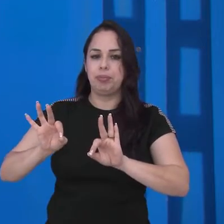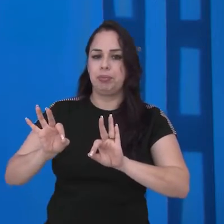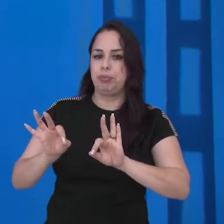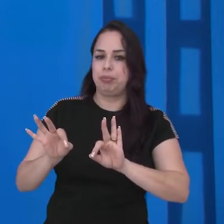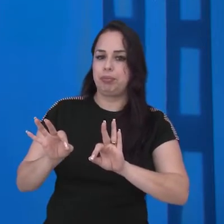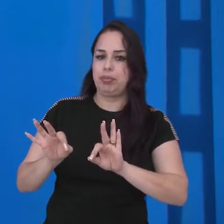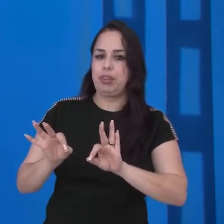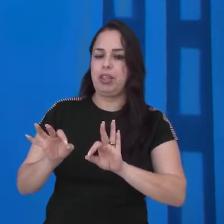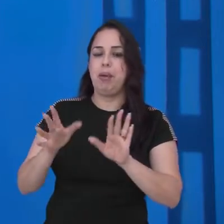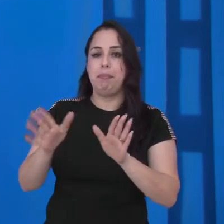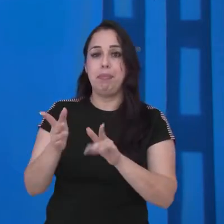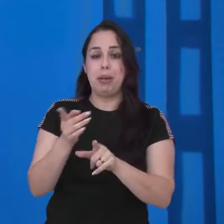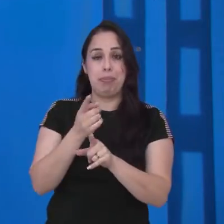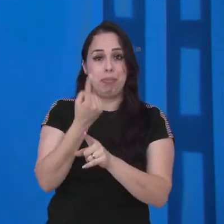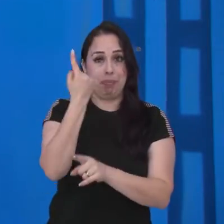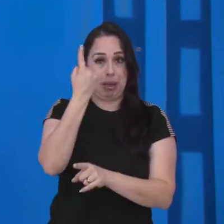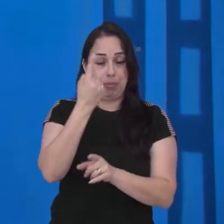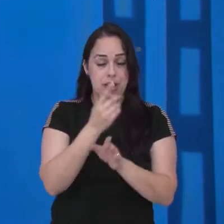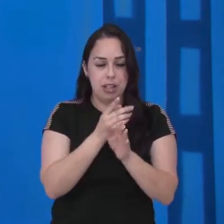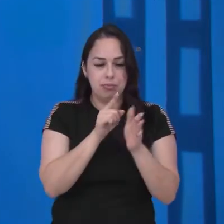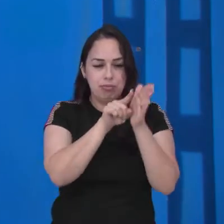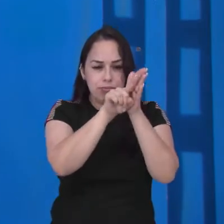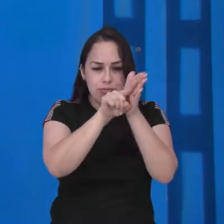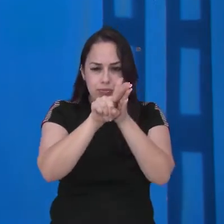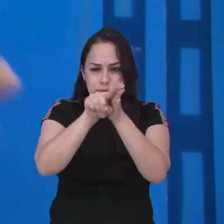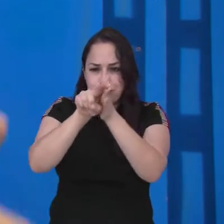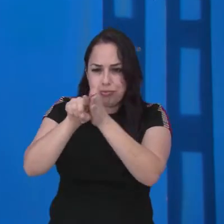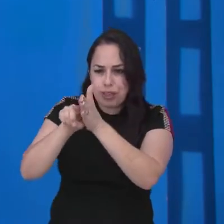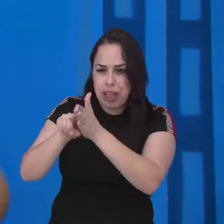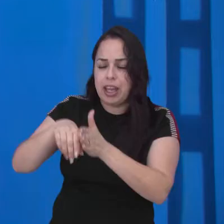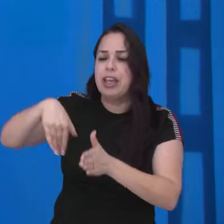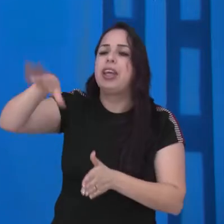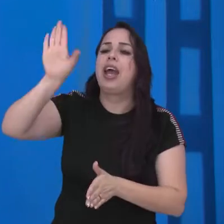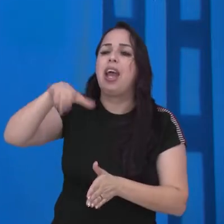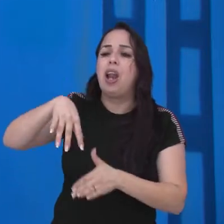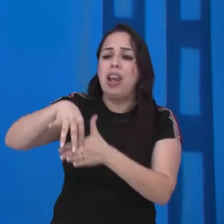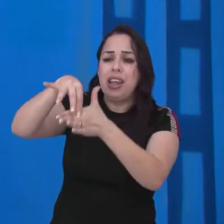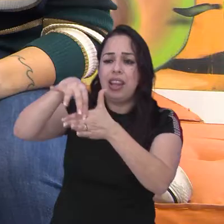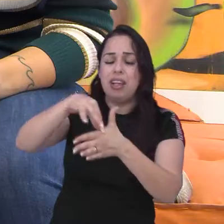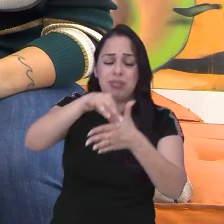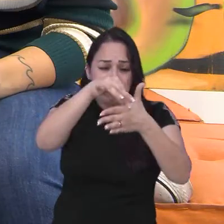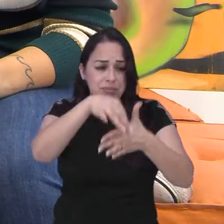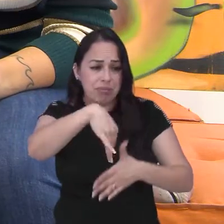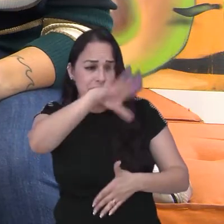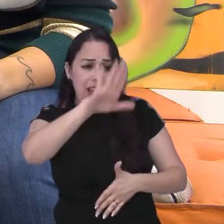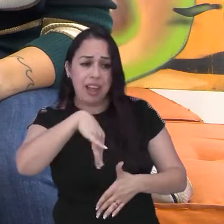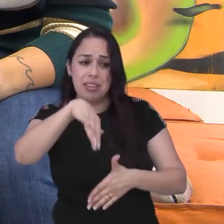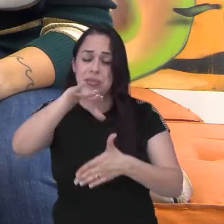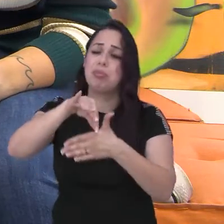que a gente teve um levantamento de dados de lideranças naquele espaço que era frequentado, né?